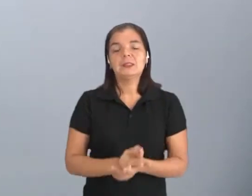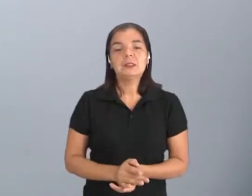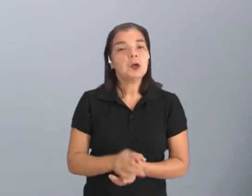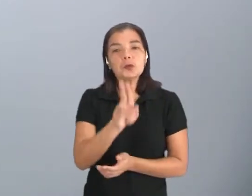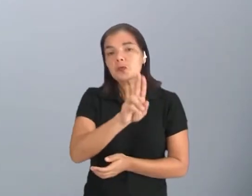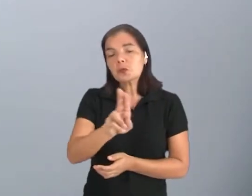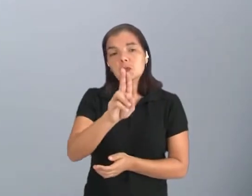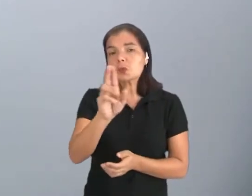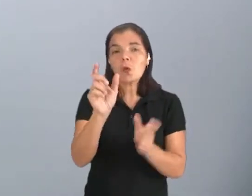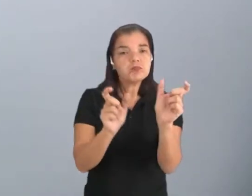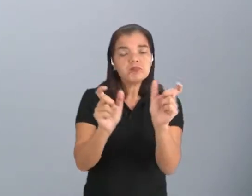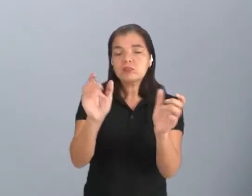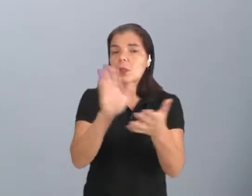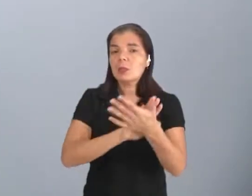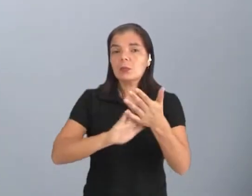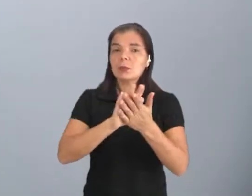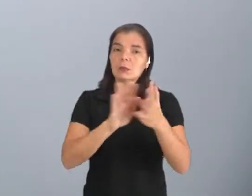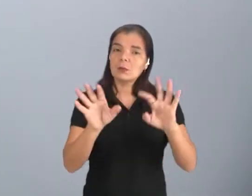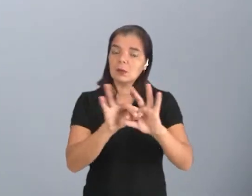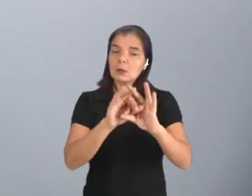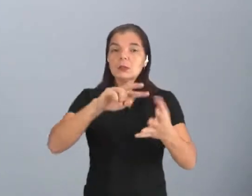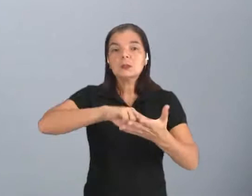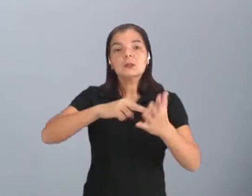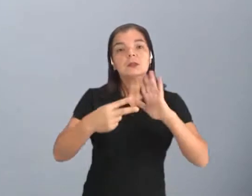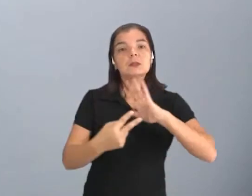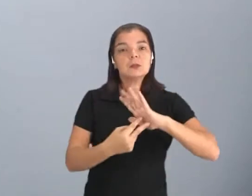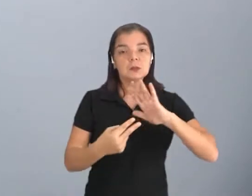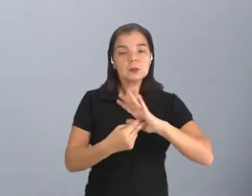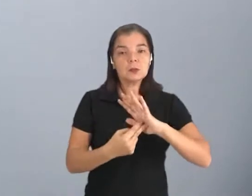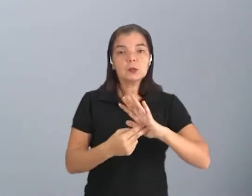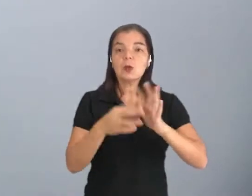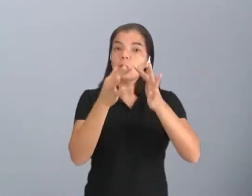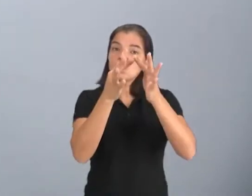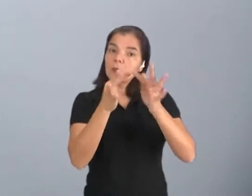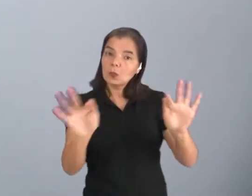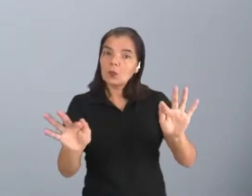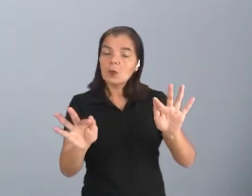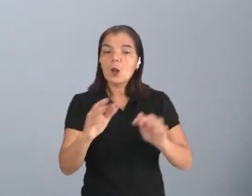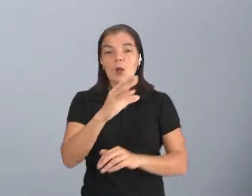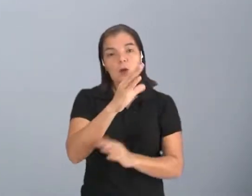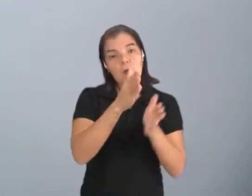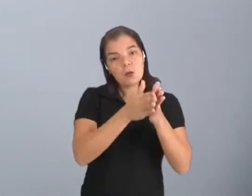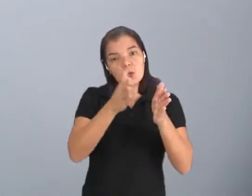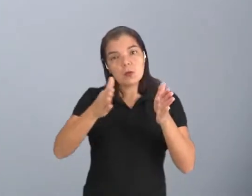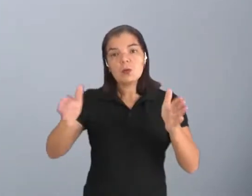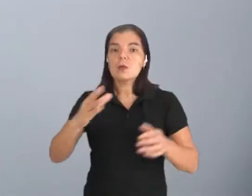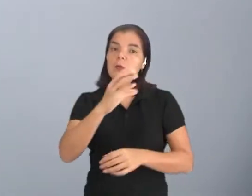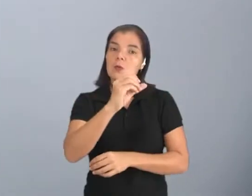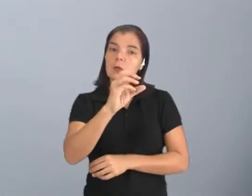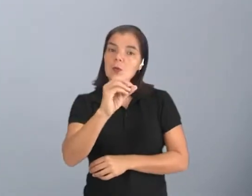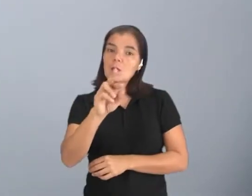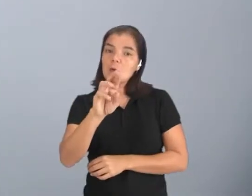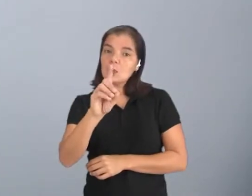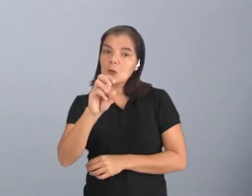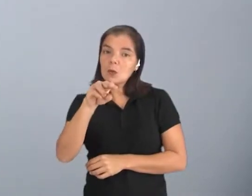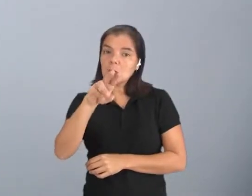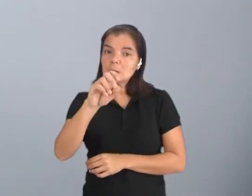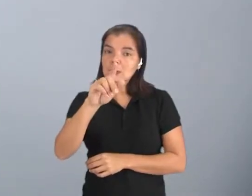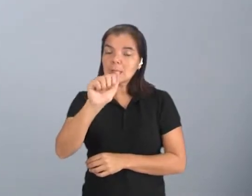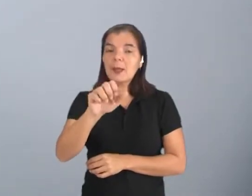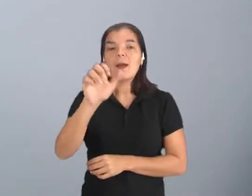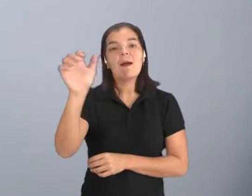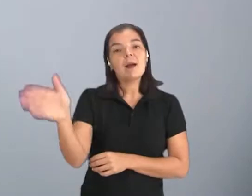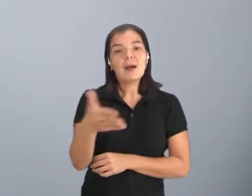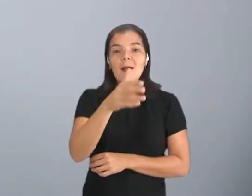não usou nenhuma palavrinha para ligar. Quer dizer que ele fez uma oração coordenada aí